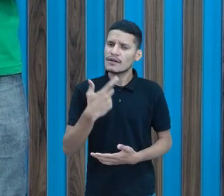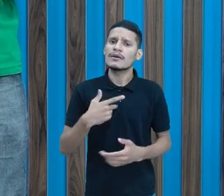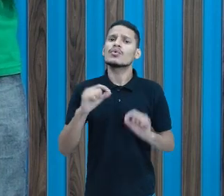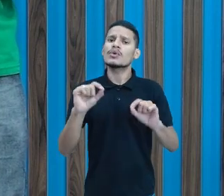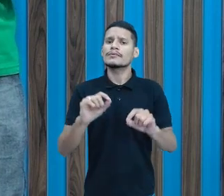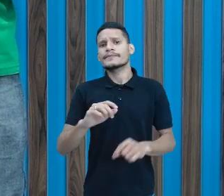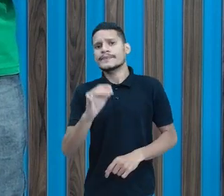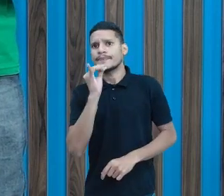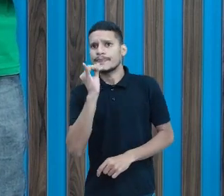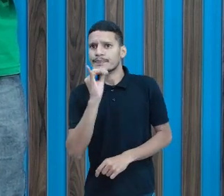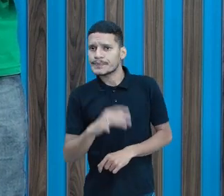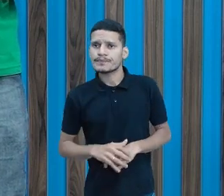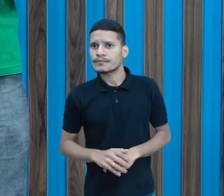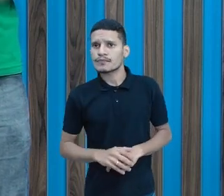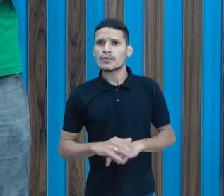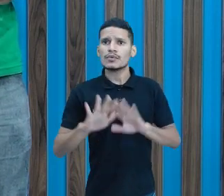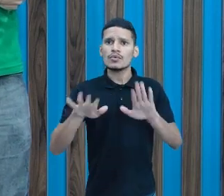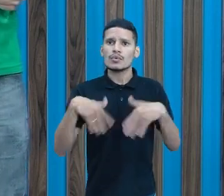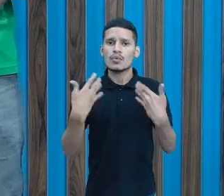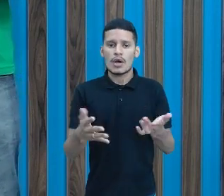as